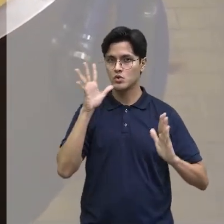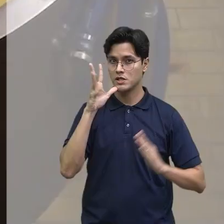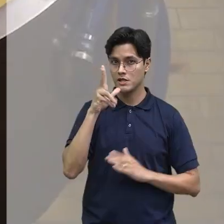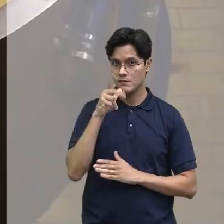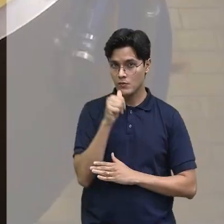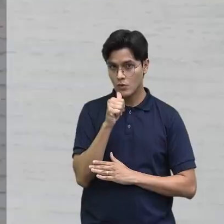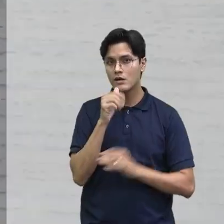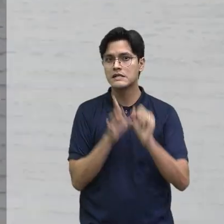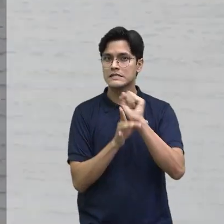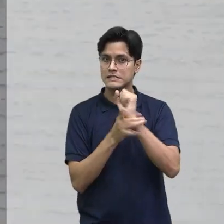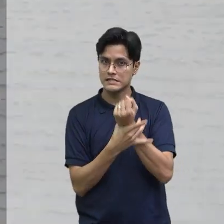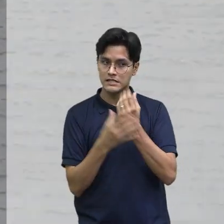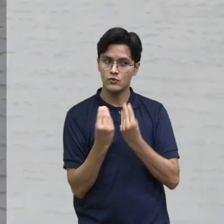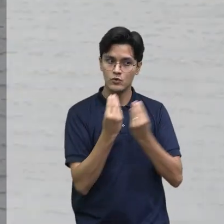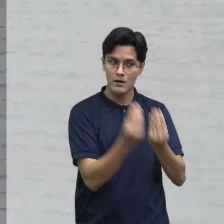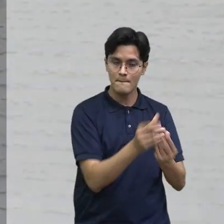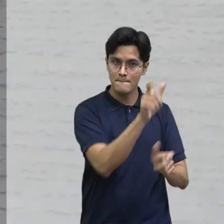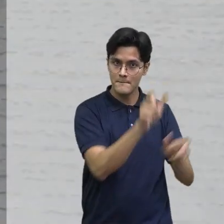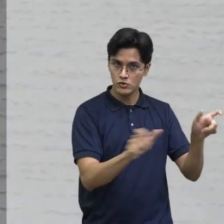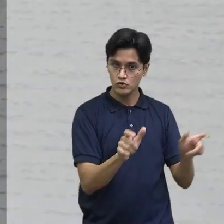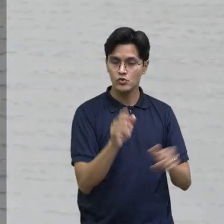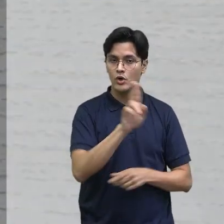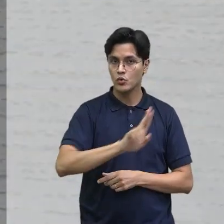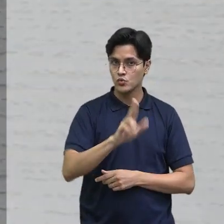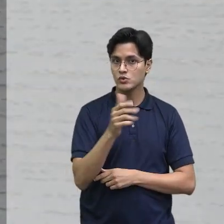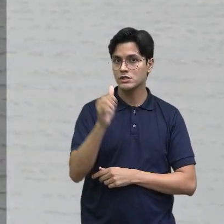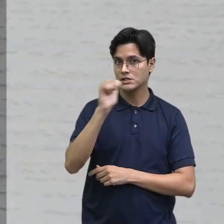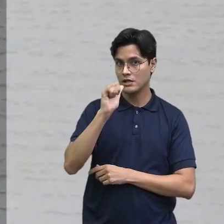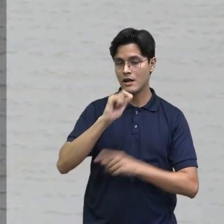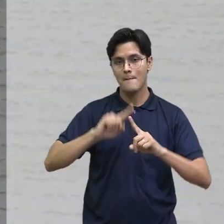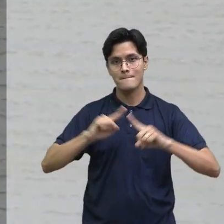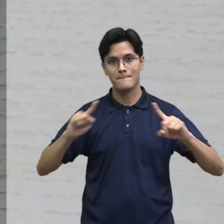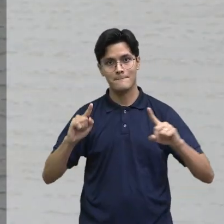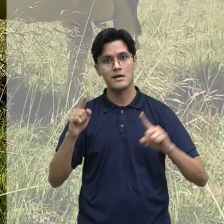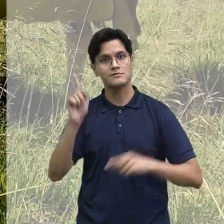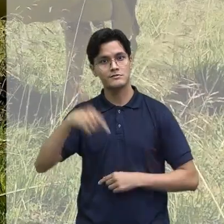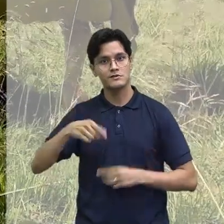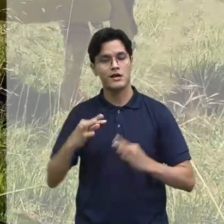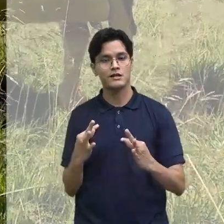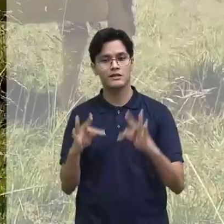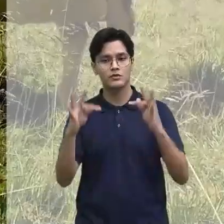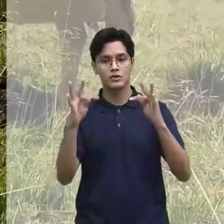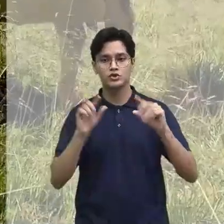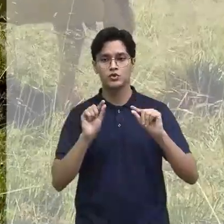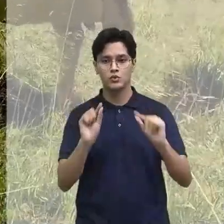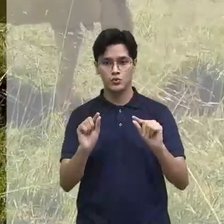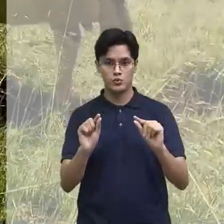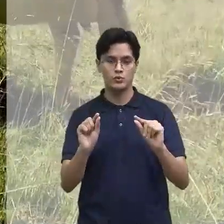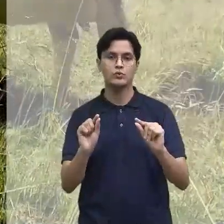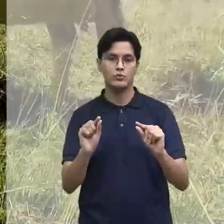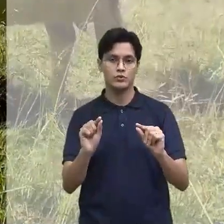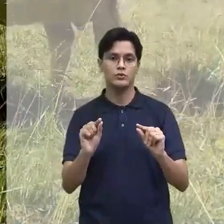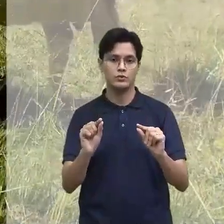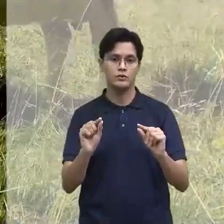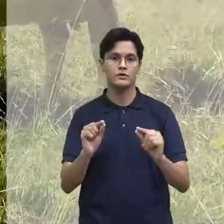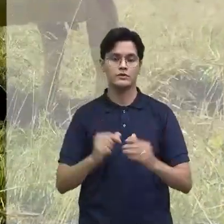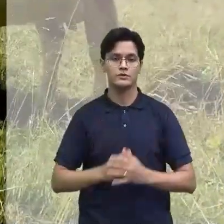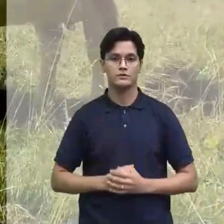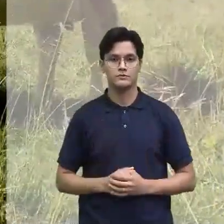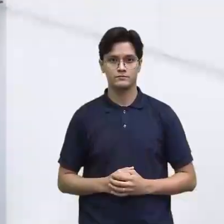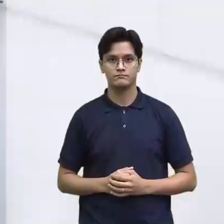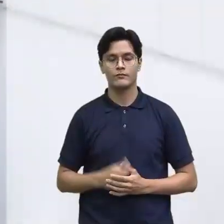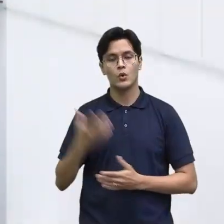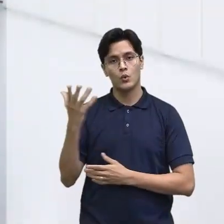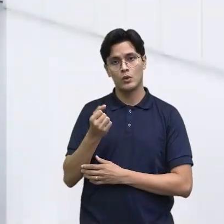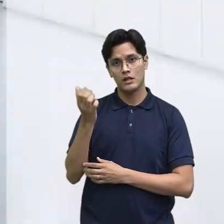consumidor. Só que essa é uma tecnologia que, por submeter o leite ou